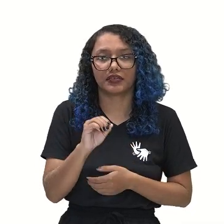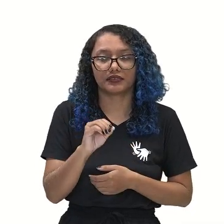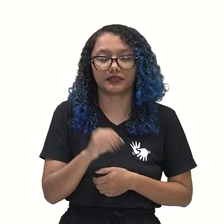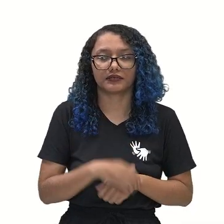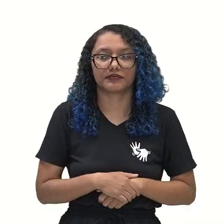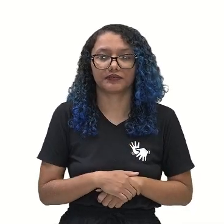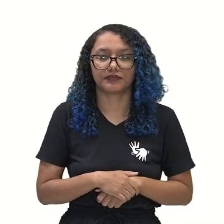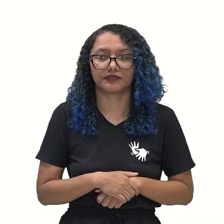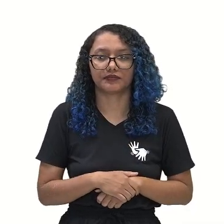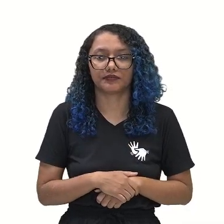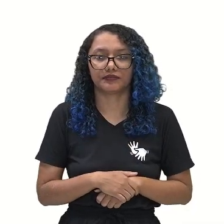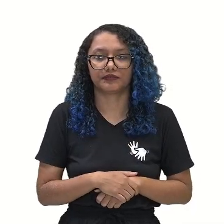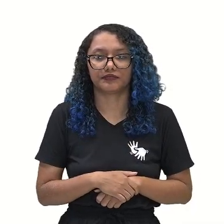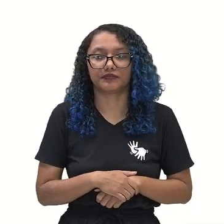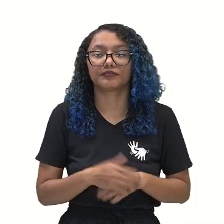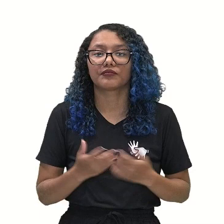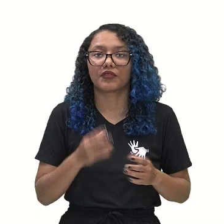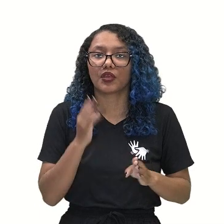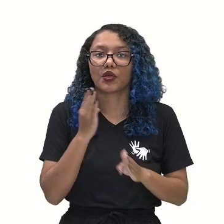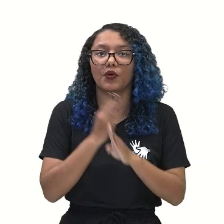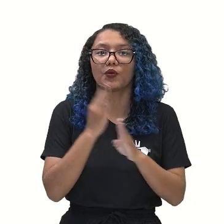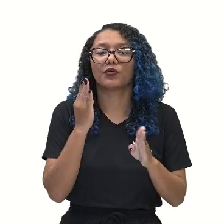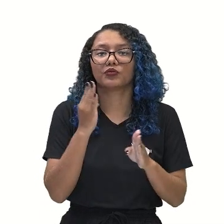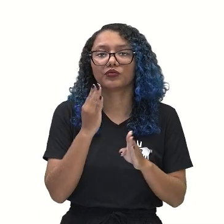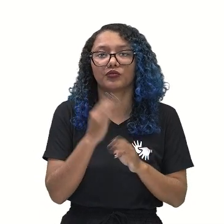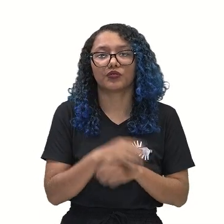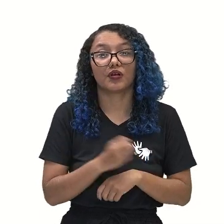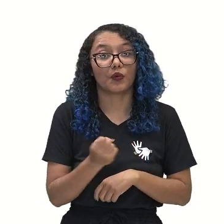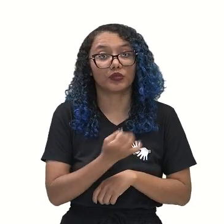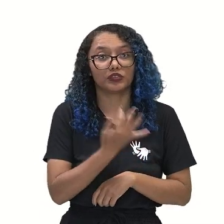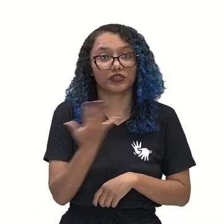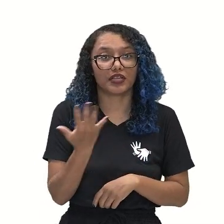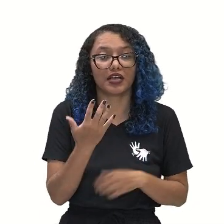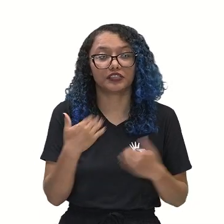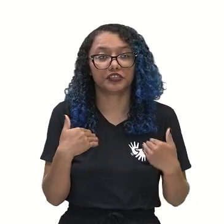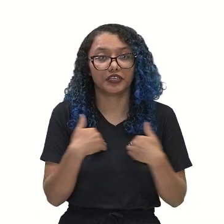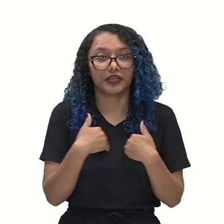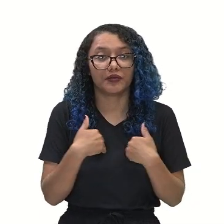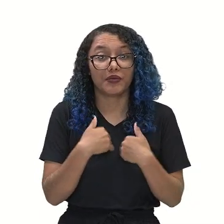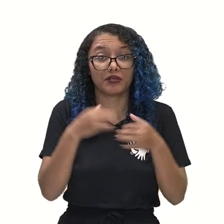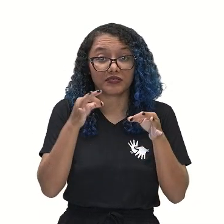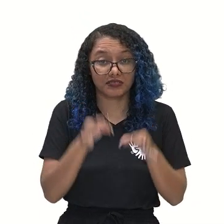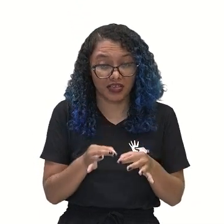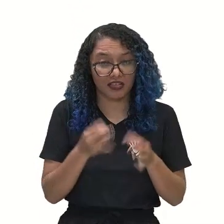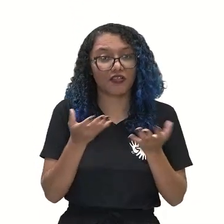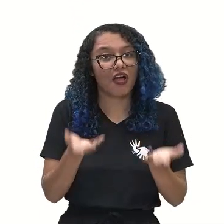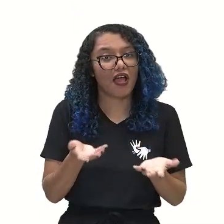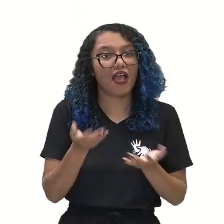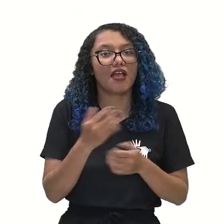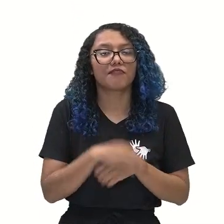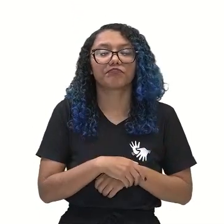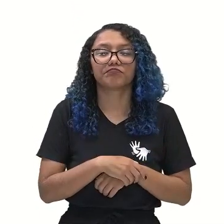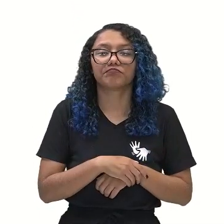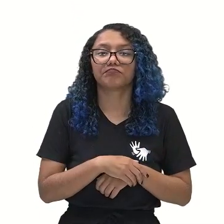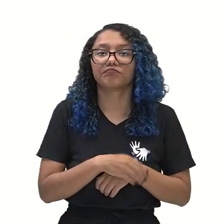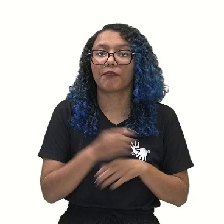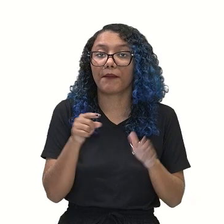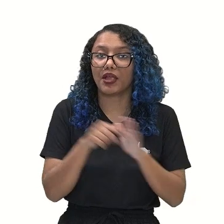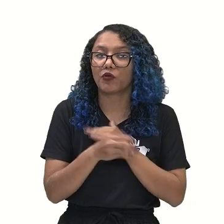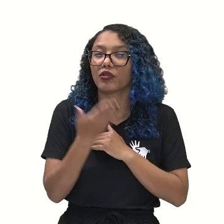10. Então, agora chegamos aos animais, né? Porque nós queríamos saber, nessa